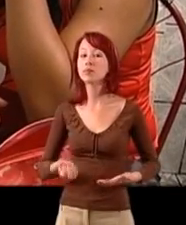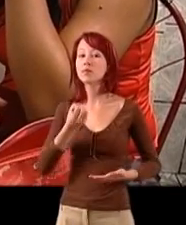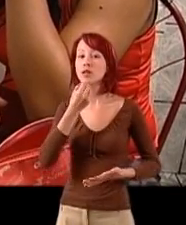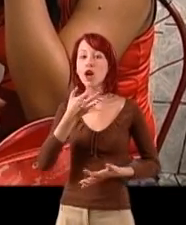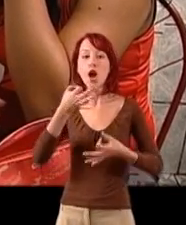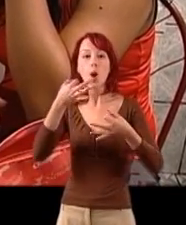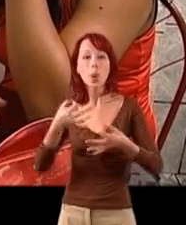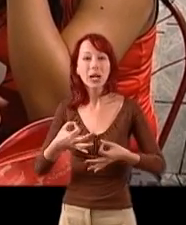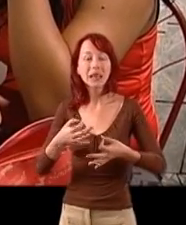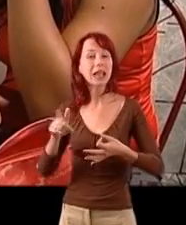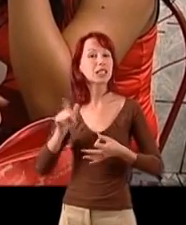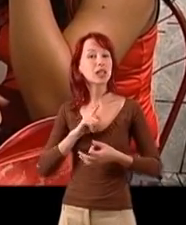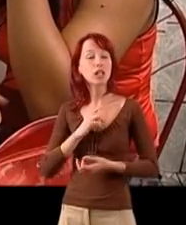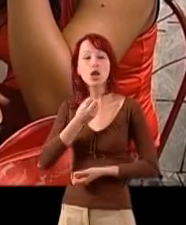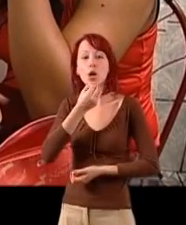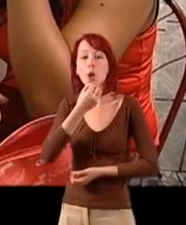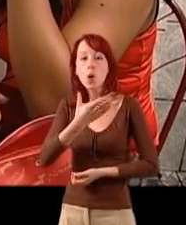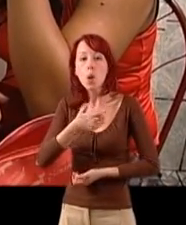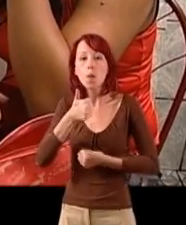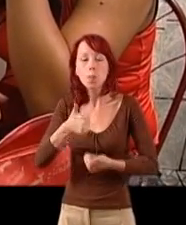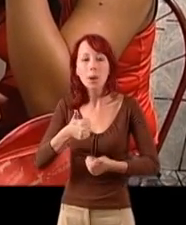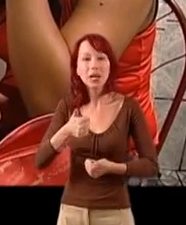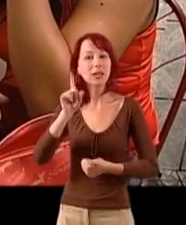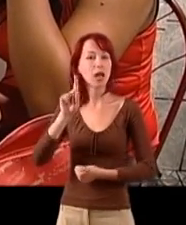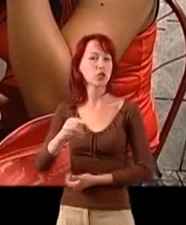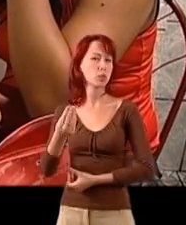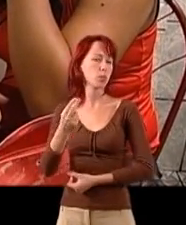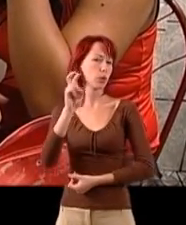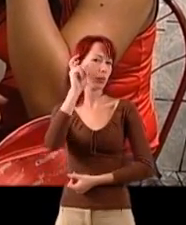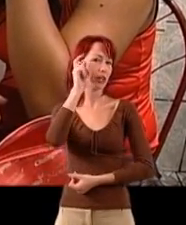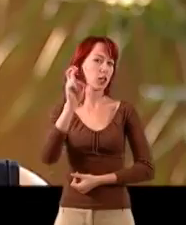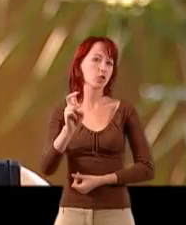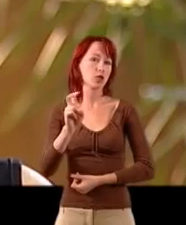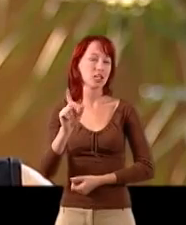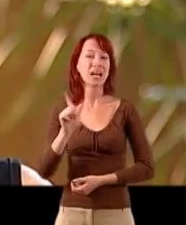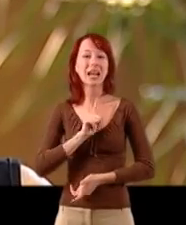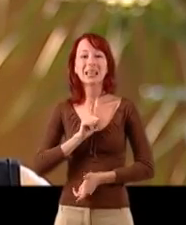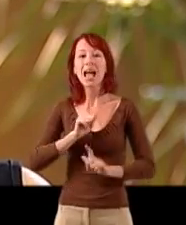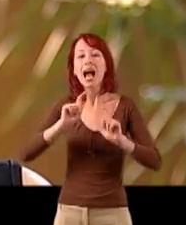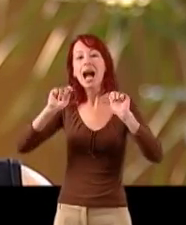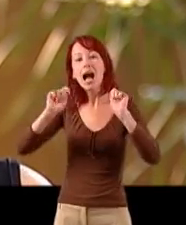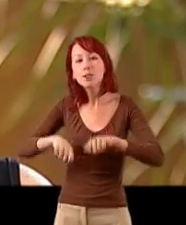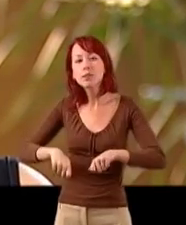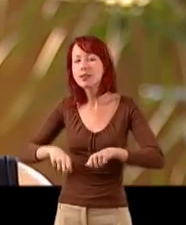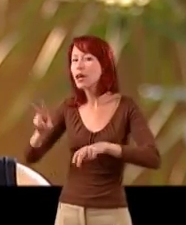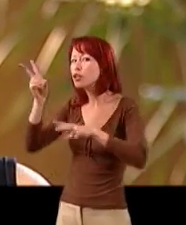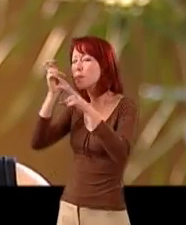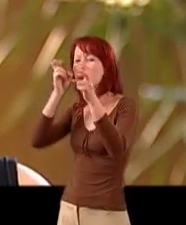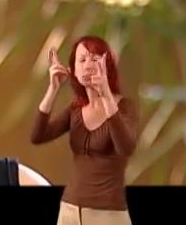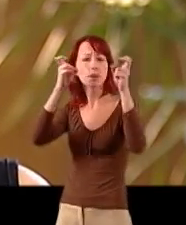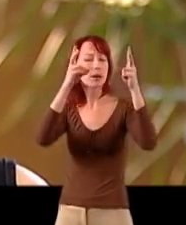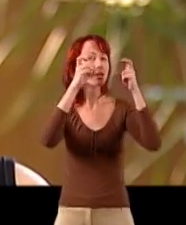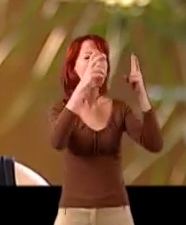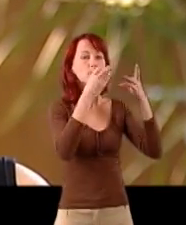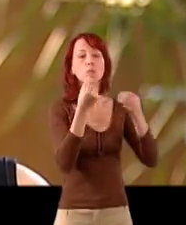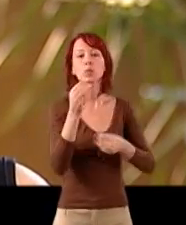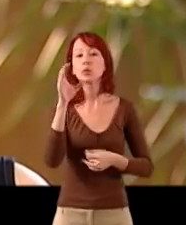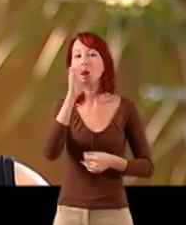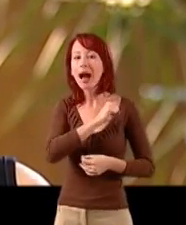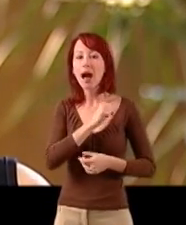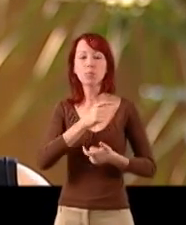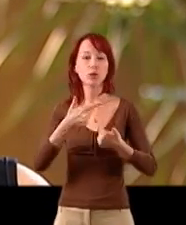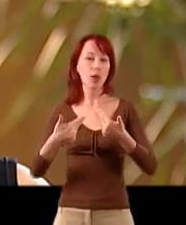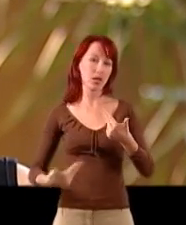as qualidades dele, eu acho que primeiro a capacidade cognitiva dele, a inteligência, né? A capacidade com que ele percebe o mundo muito